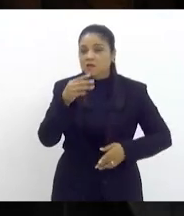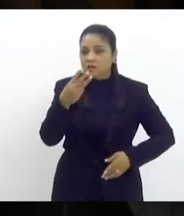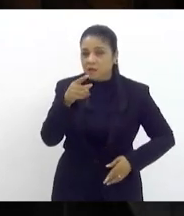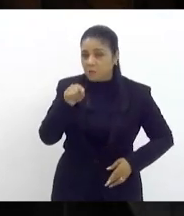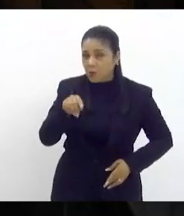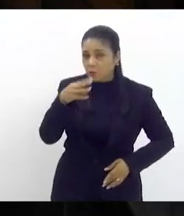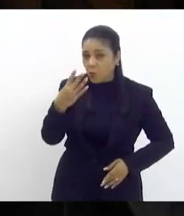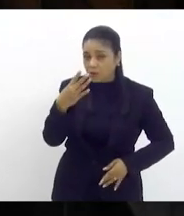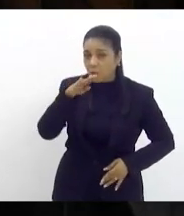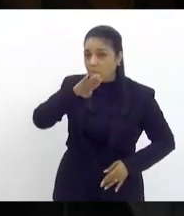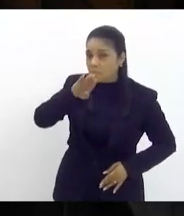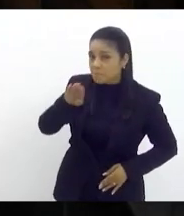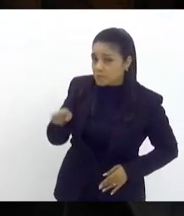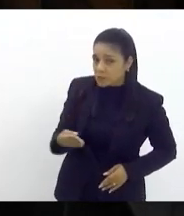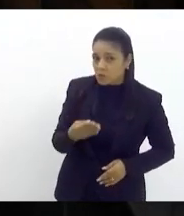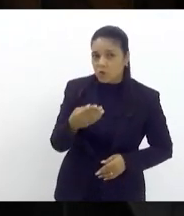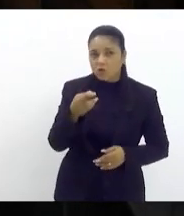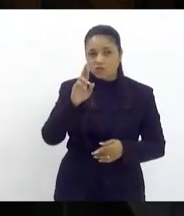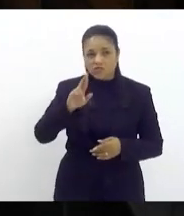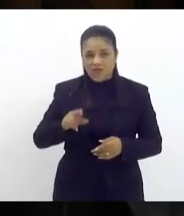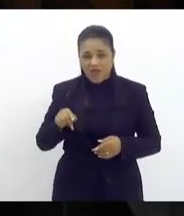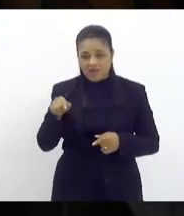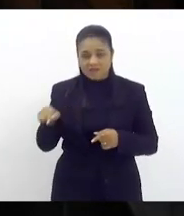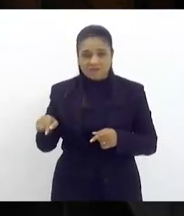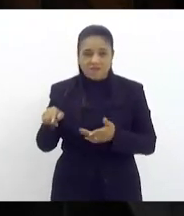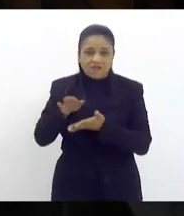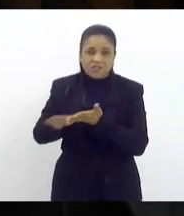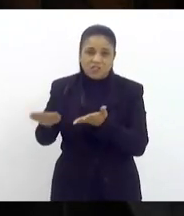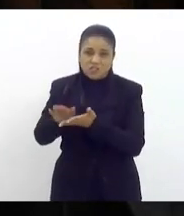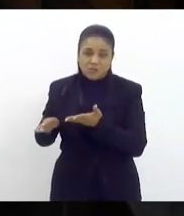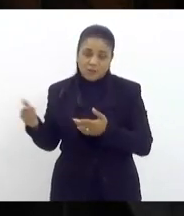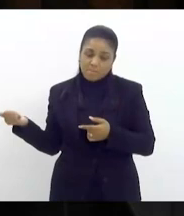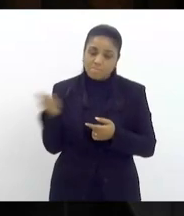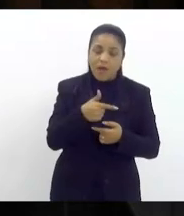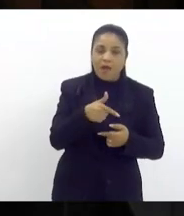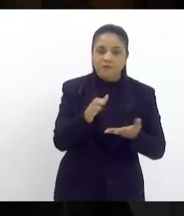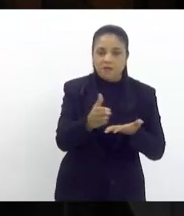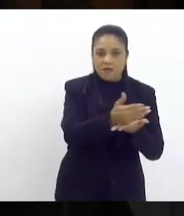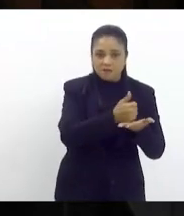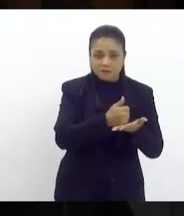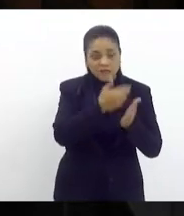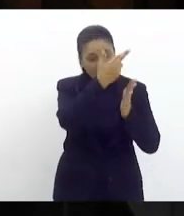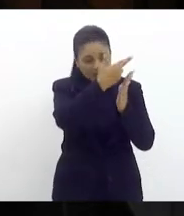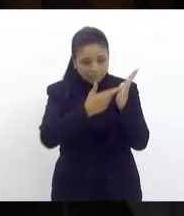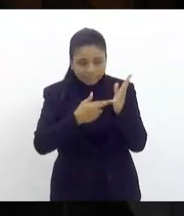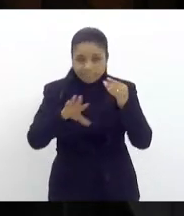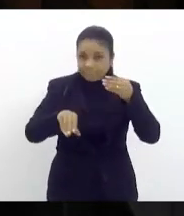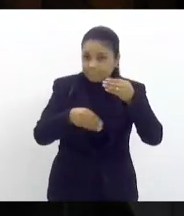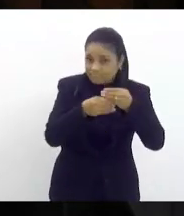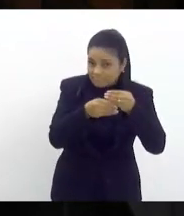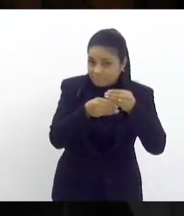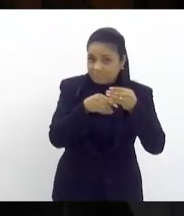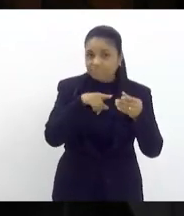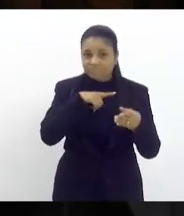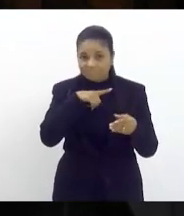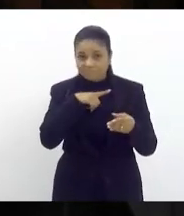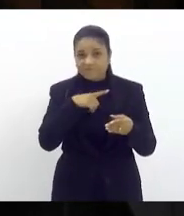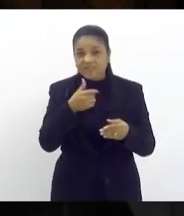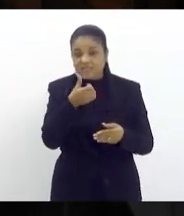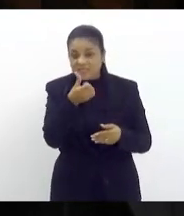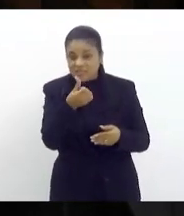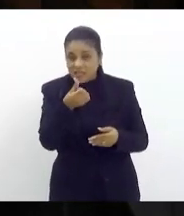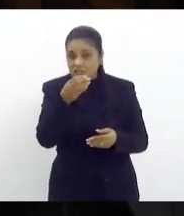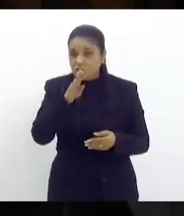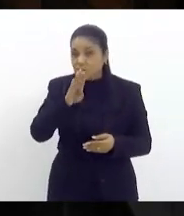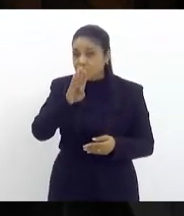devidamente demonstrado em anexo do relatório, como também prevê aproximadamente 6 bi para